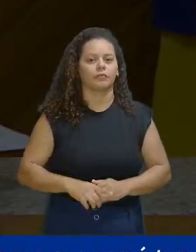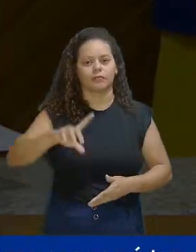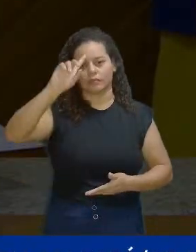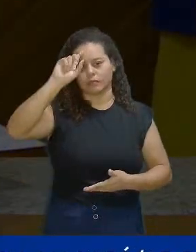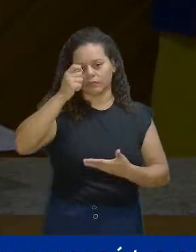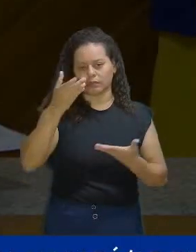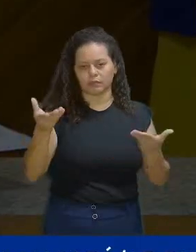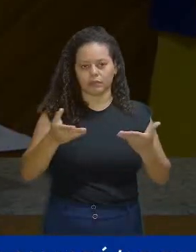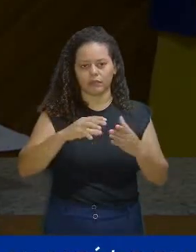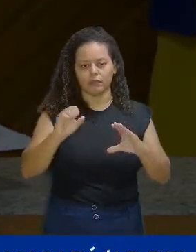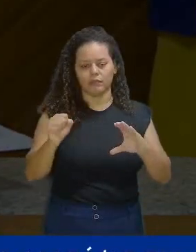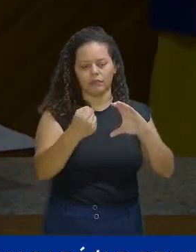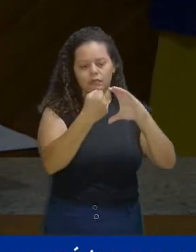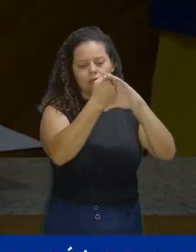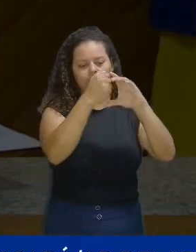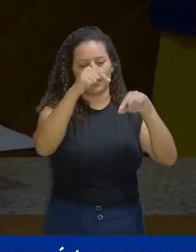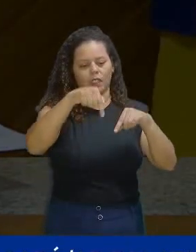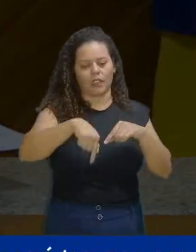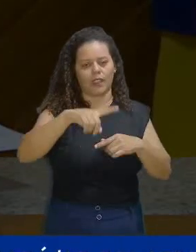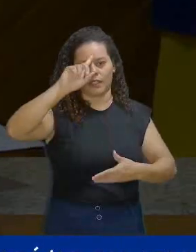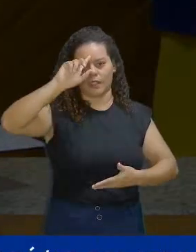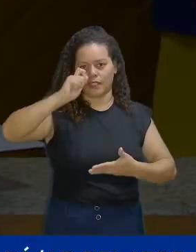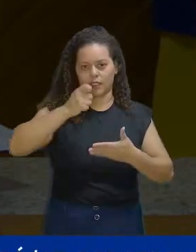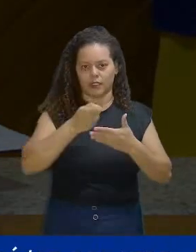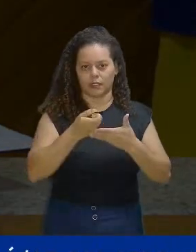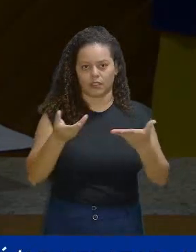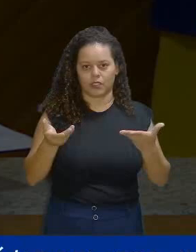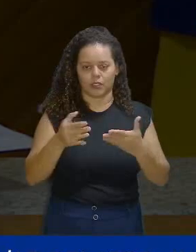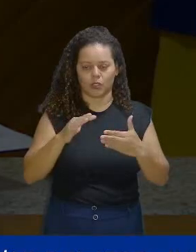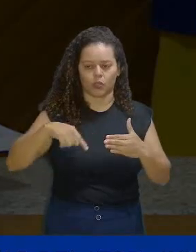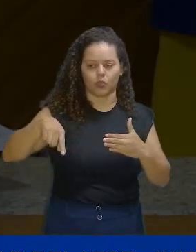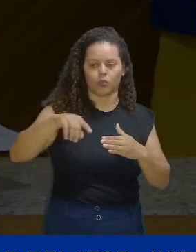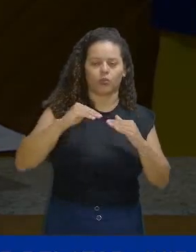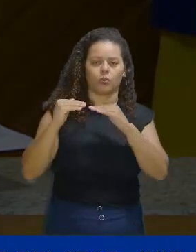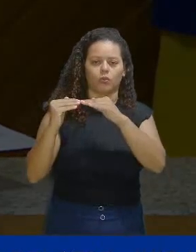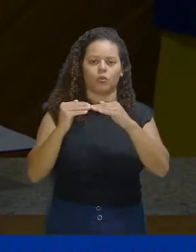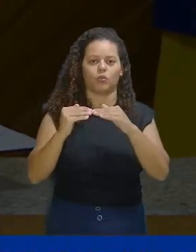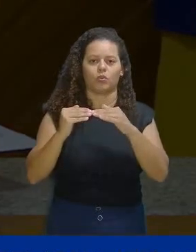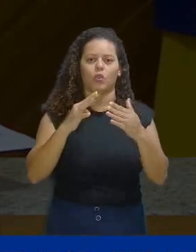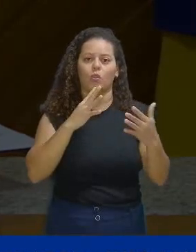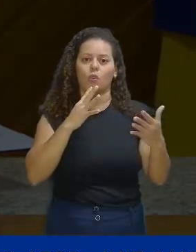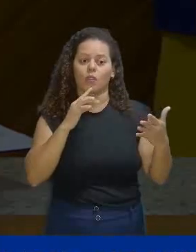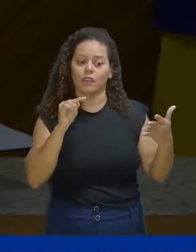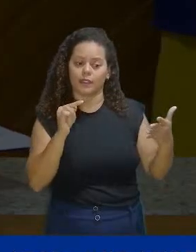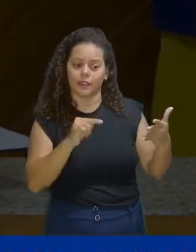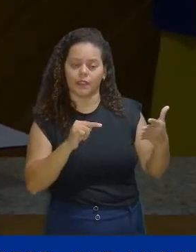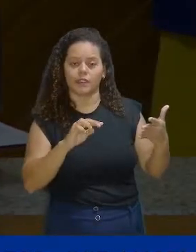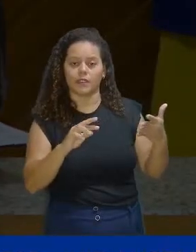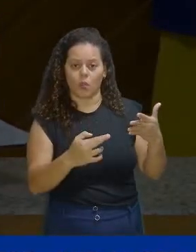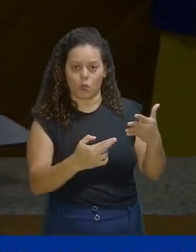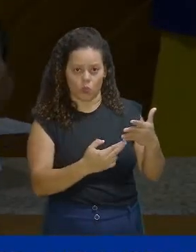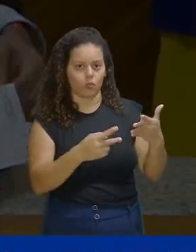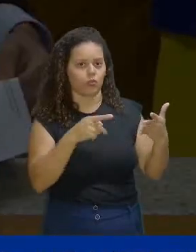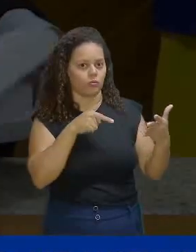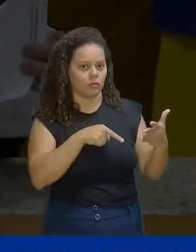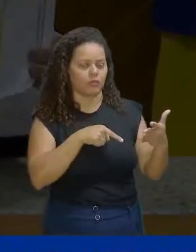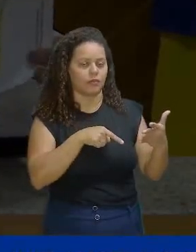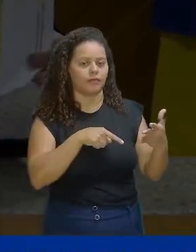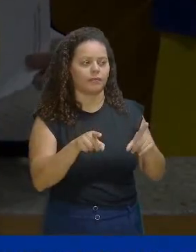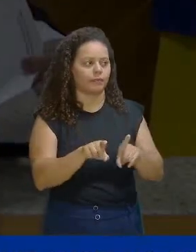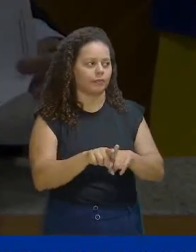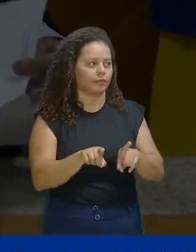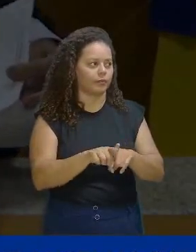Decisão. O Tribunal Regional Eleitoral do Amapá, por unanimidade, conheceu do